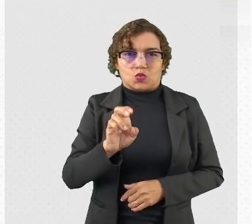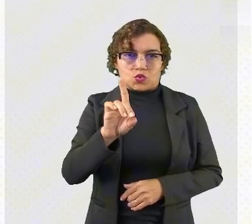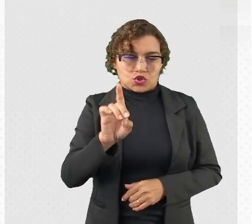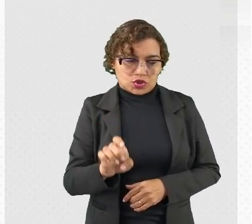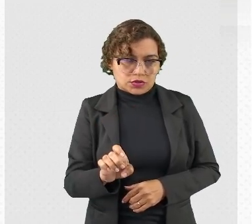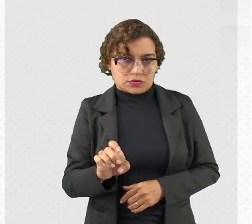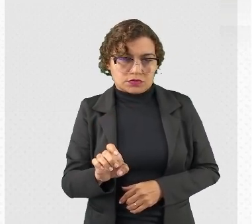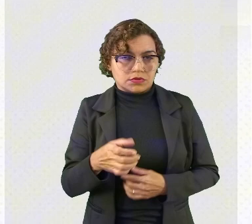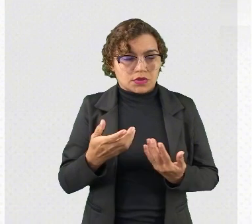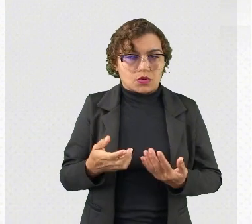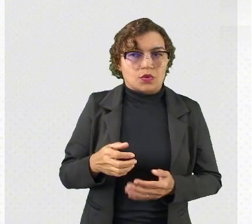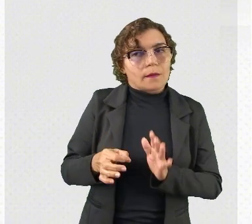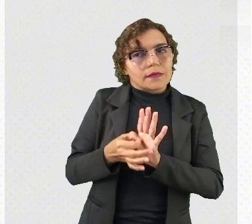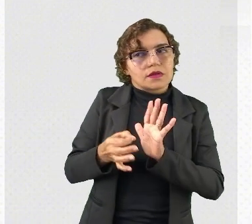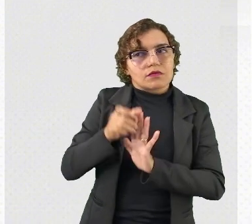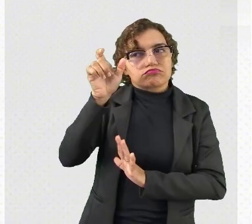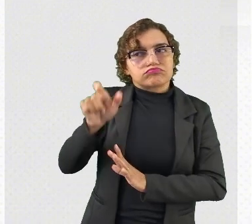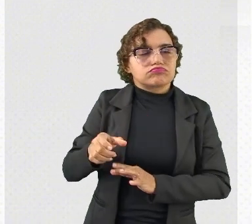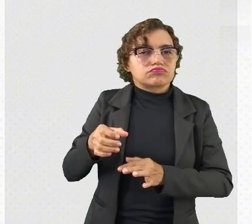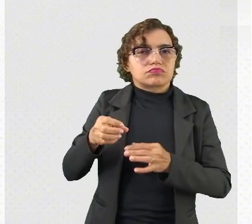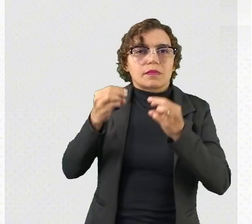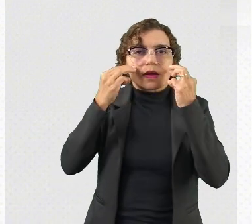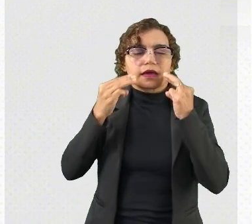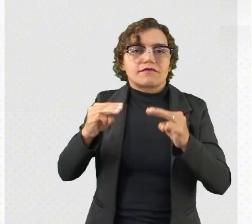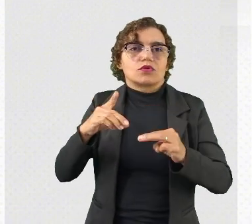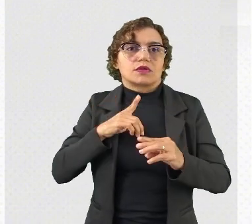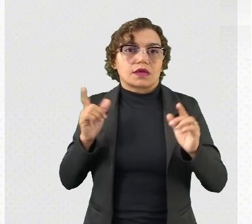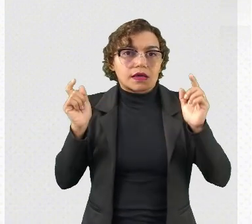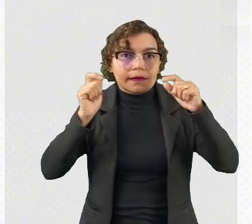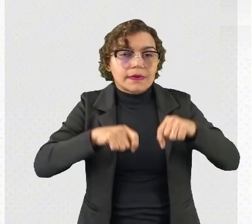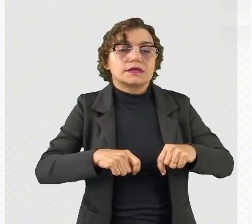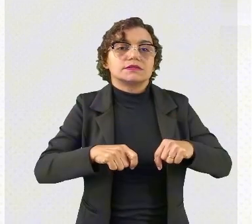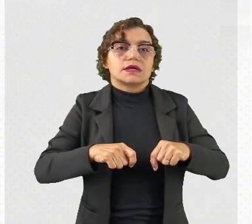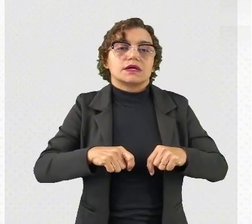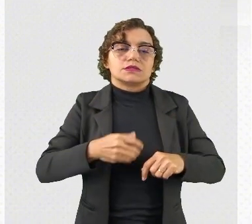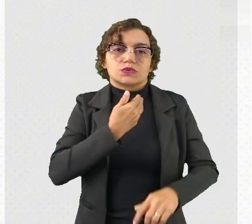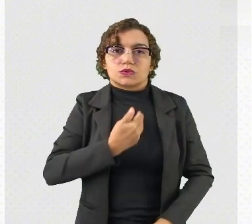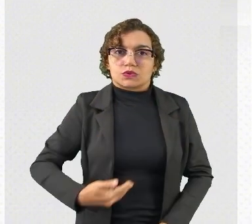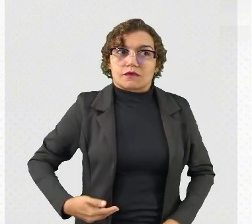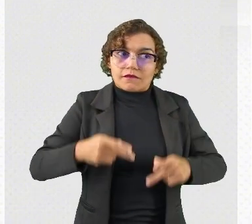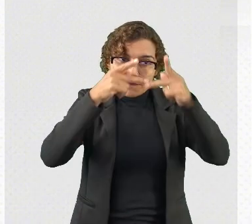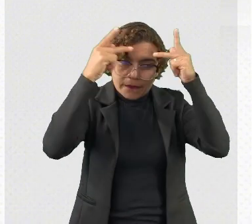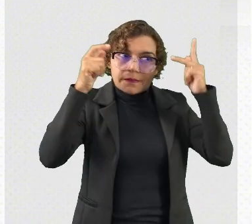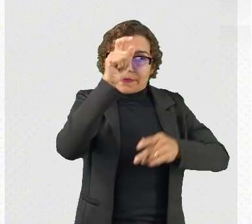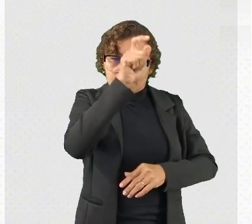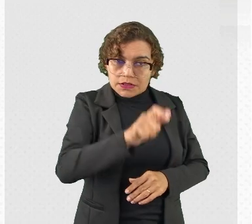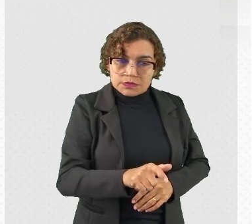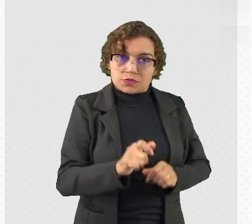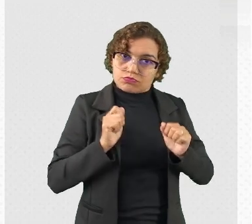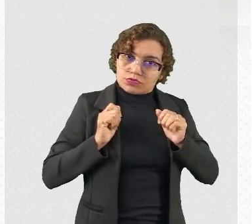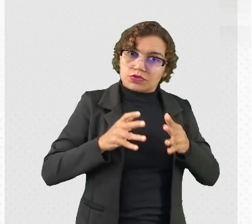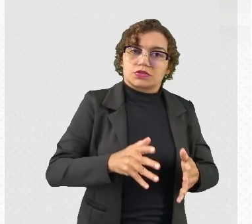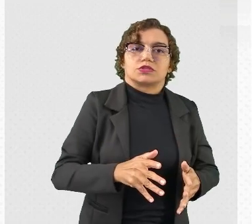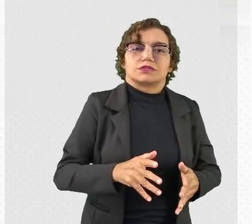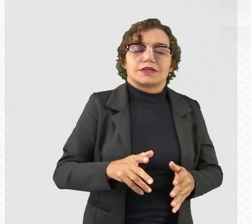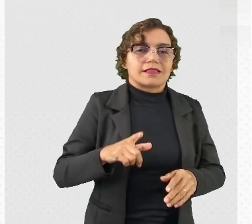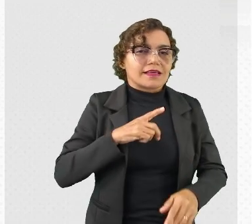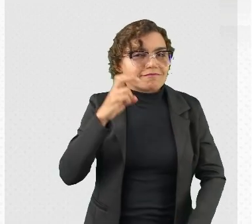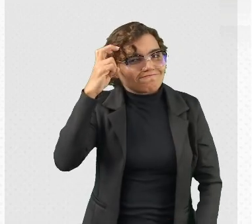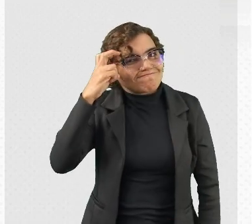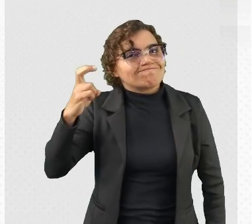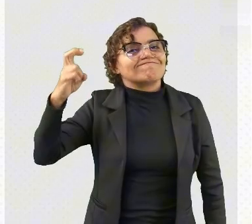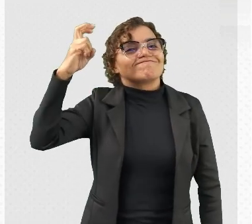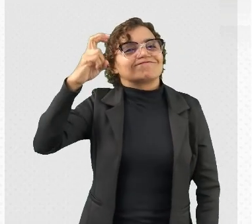para o Maquiavel? É justamente a capacidade do governante, no caso aqui do príncipe, de agir com inteligência,